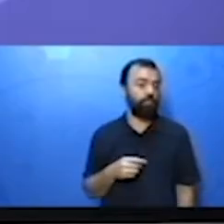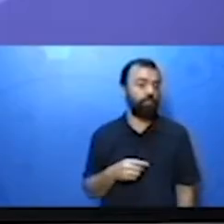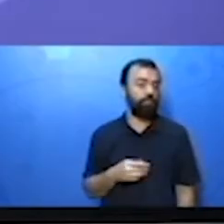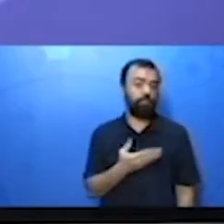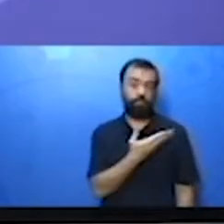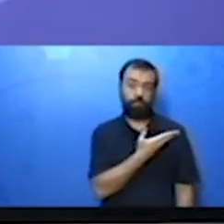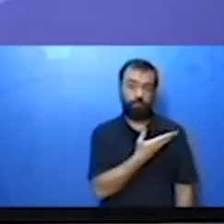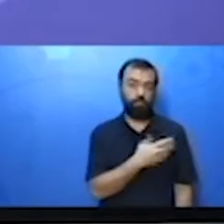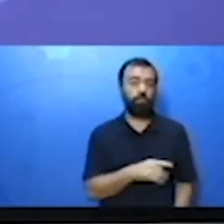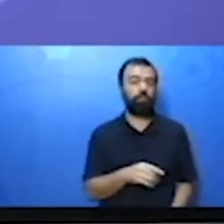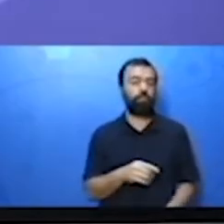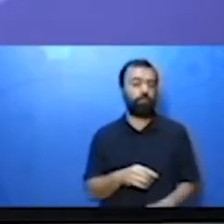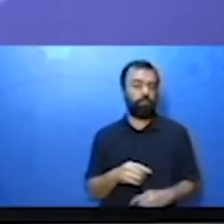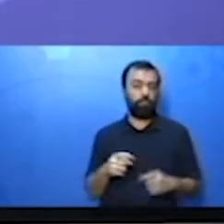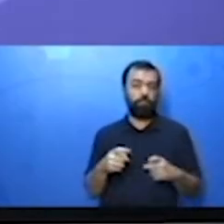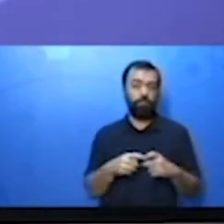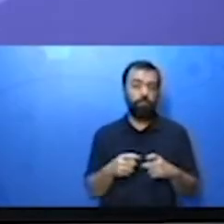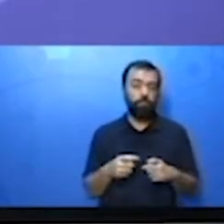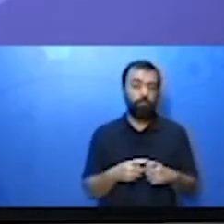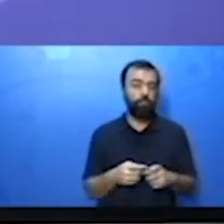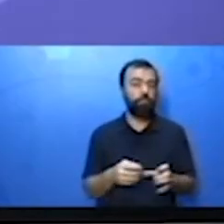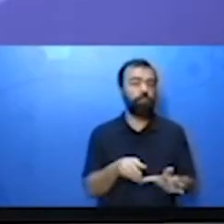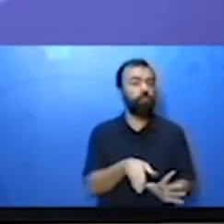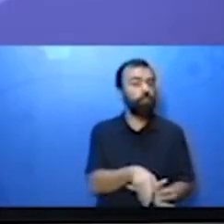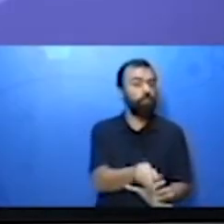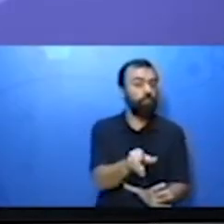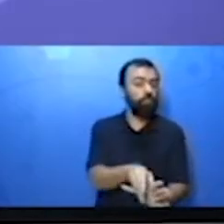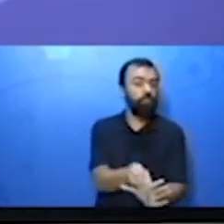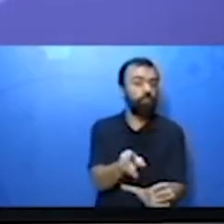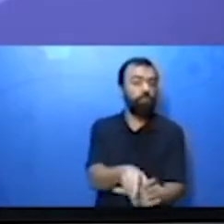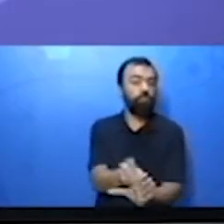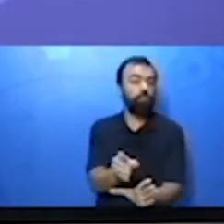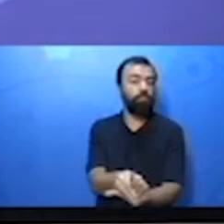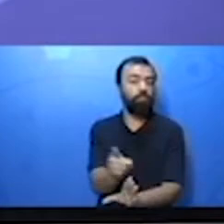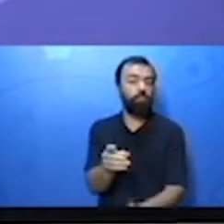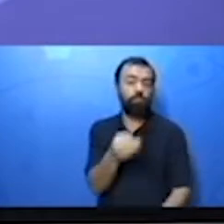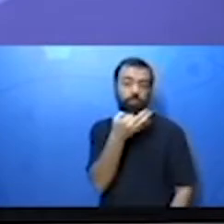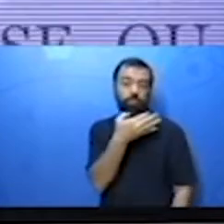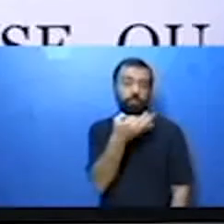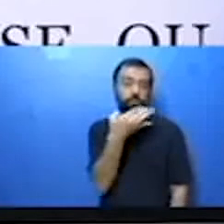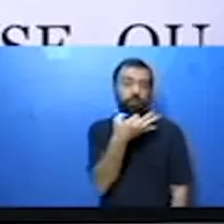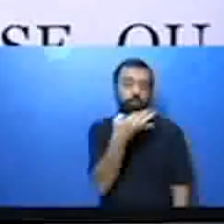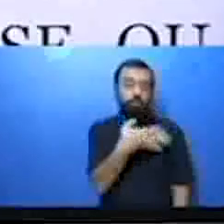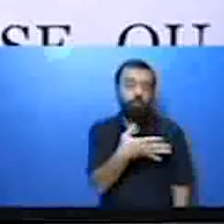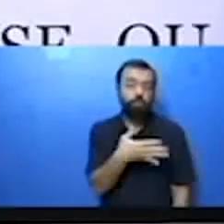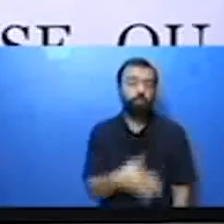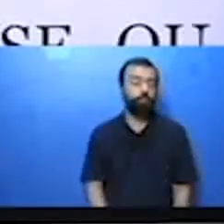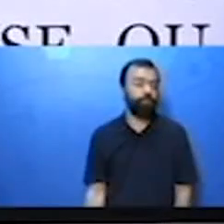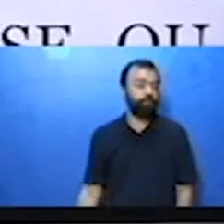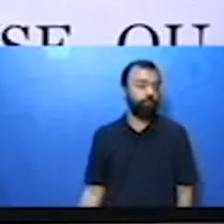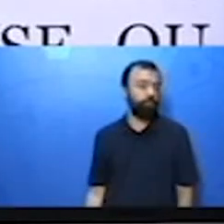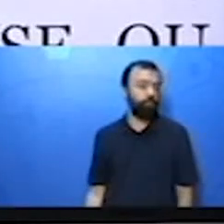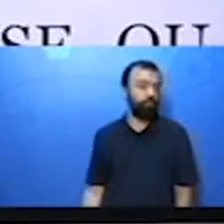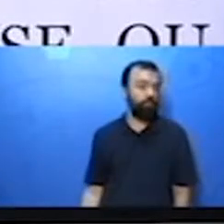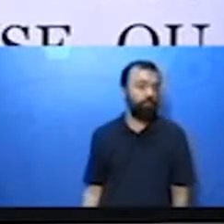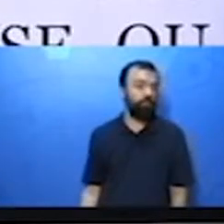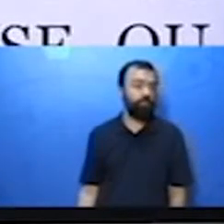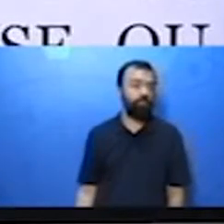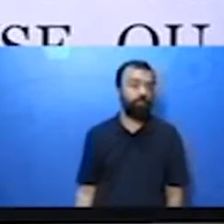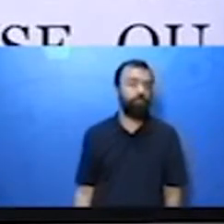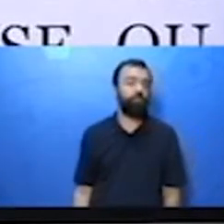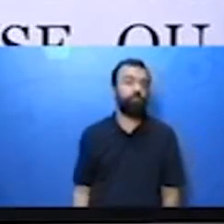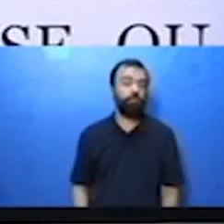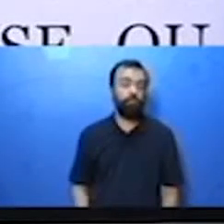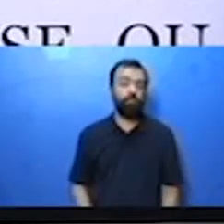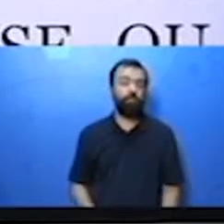Aqui é o médico prescrevendo, né, gente? O que você deve ou não tomar, depois de uma consulta médica.